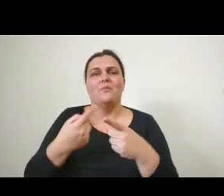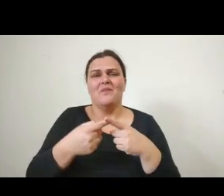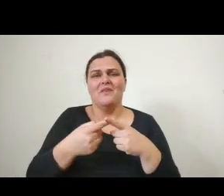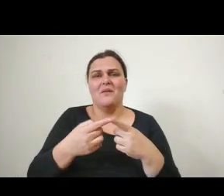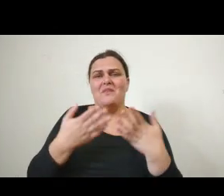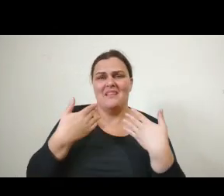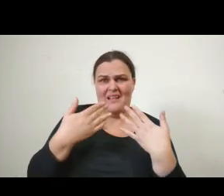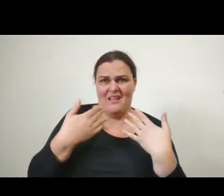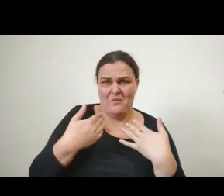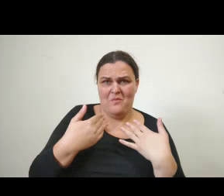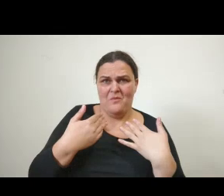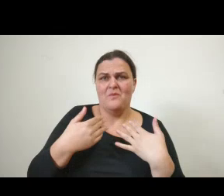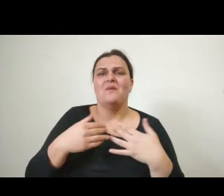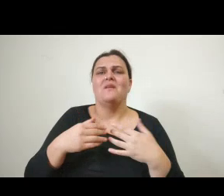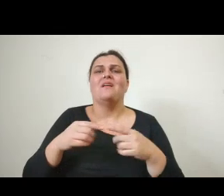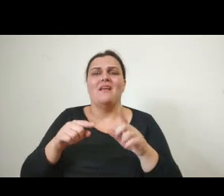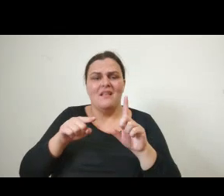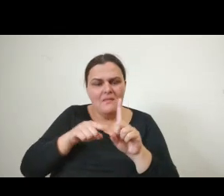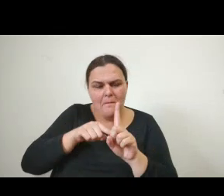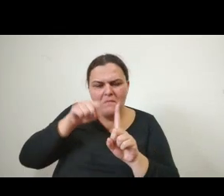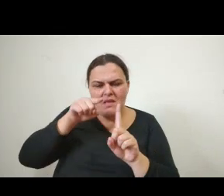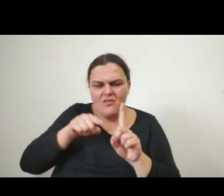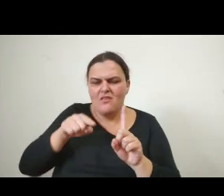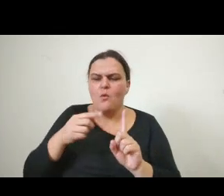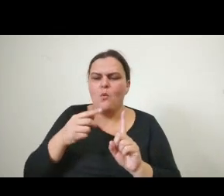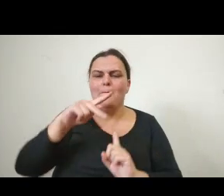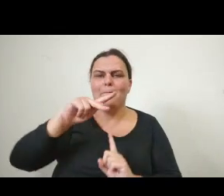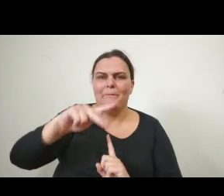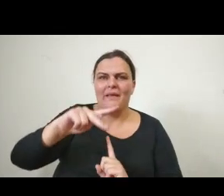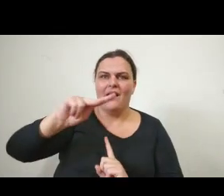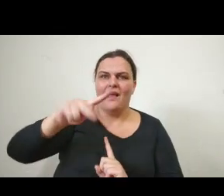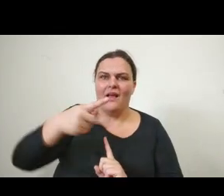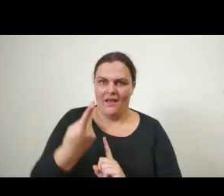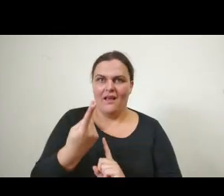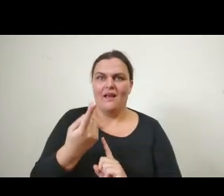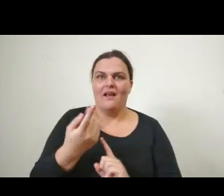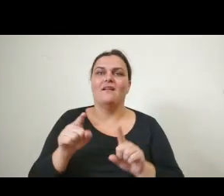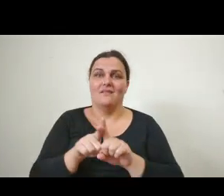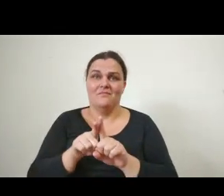morrendo e isso leva também ao declínio dos corais,